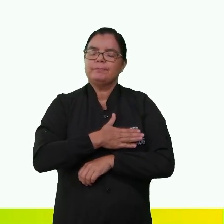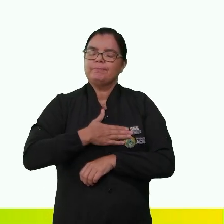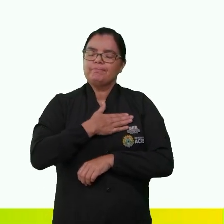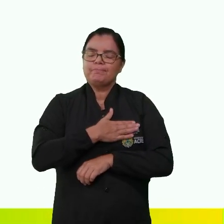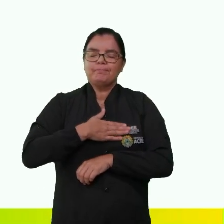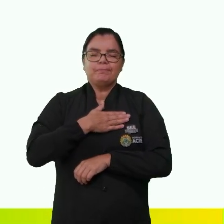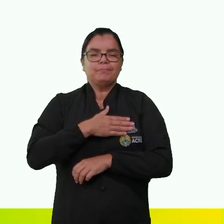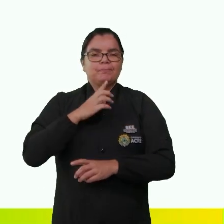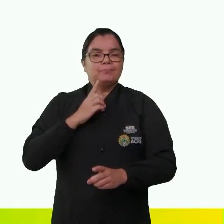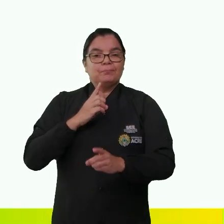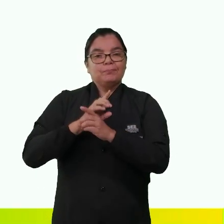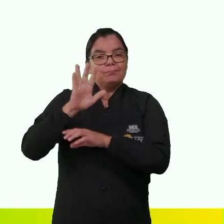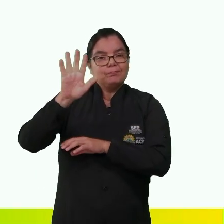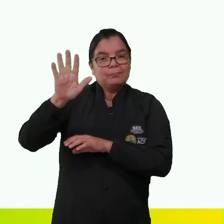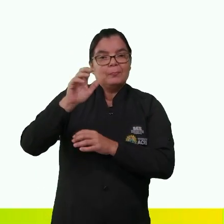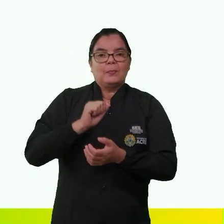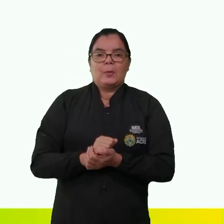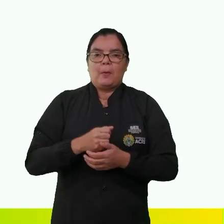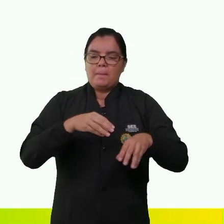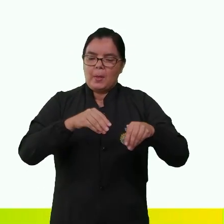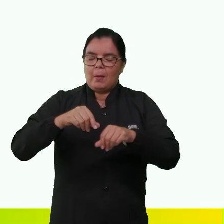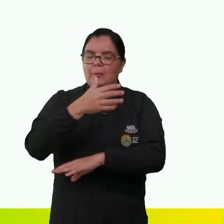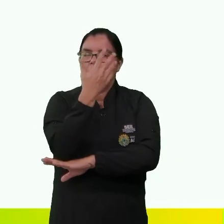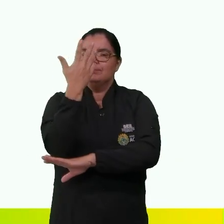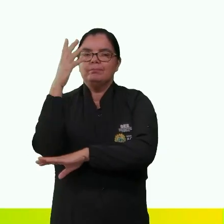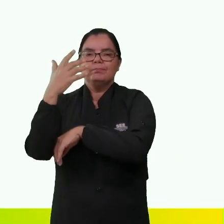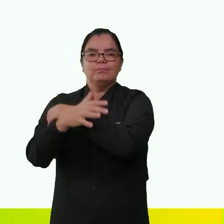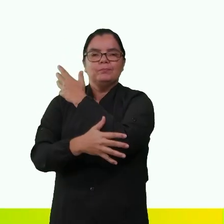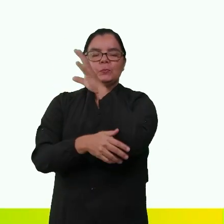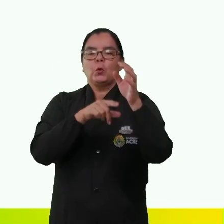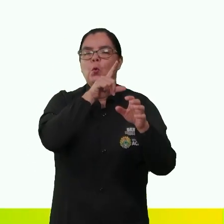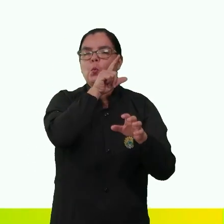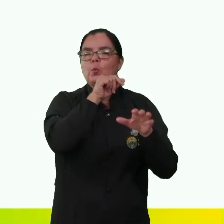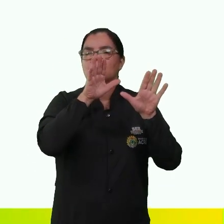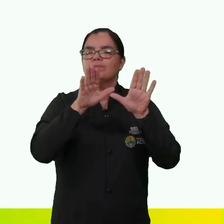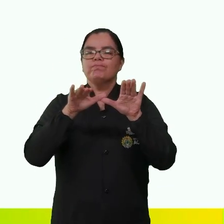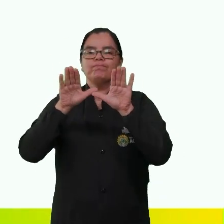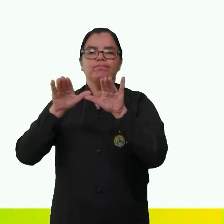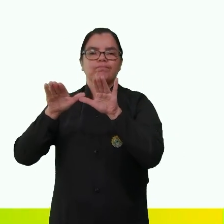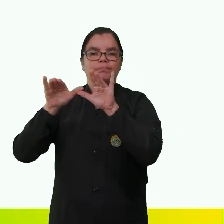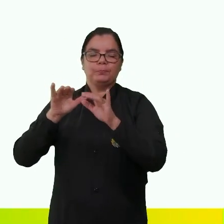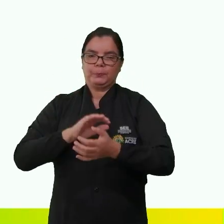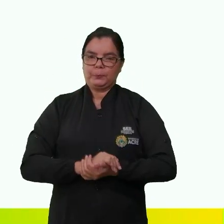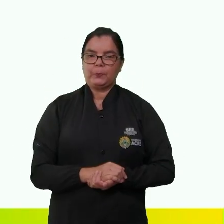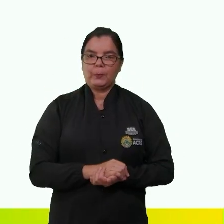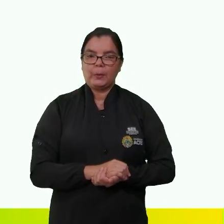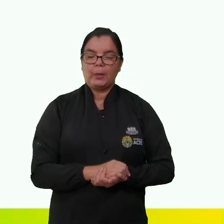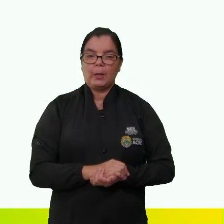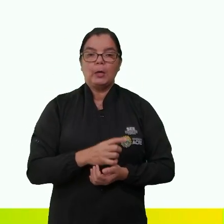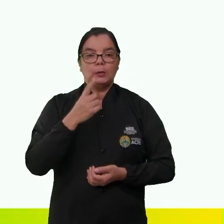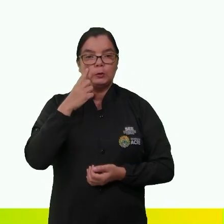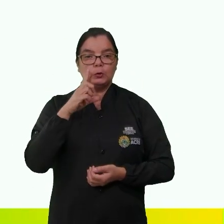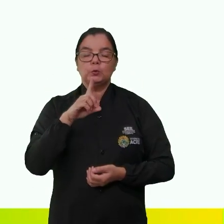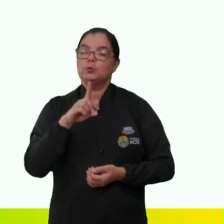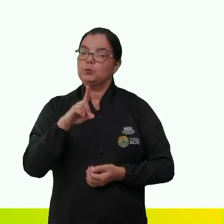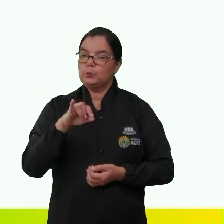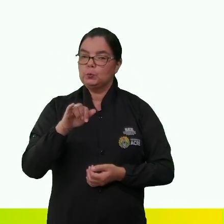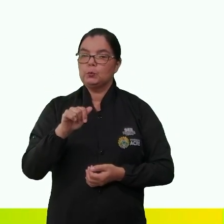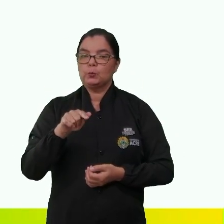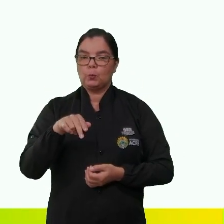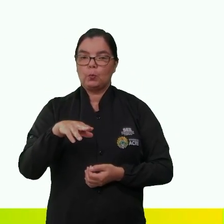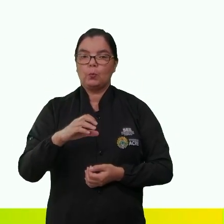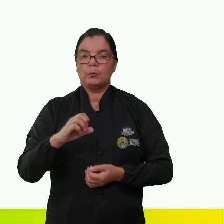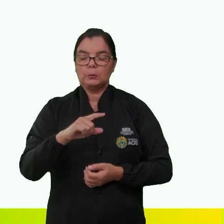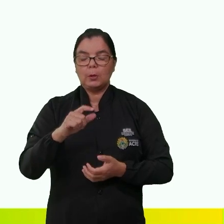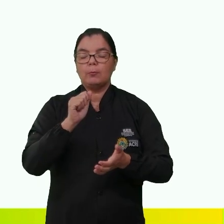noite, mais prazer encontro eu lá. Minha terra tem palmeiras, onde canta o sabiá. Esse aqui é do Gonçalves Dias, é